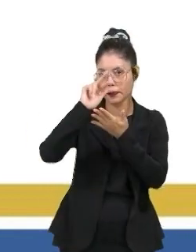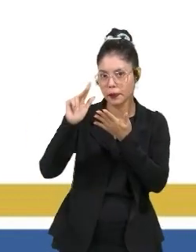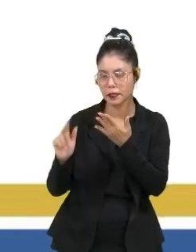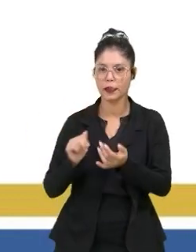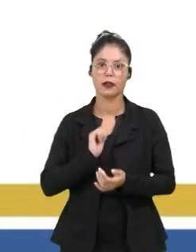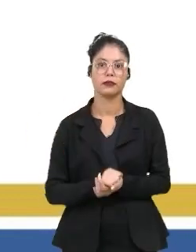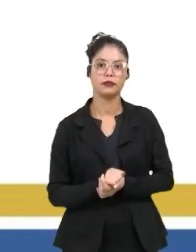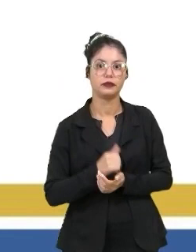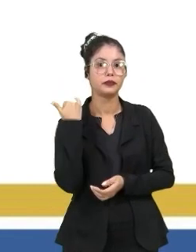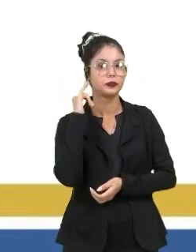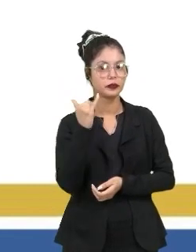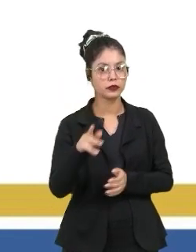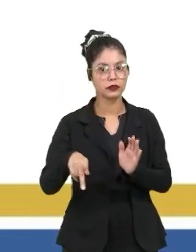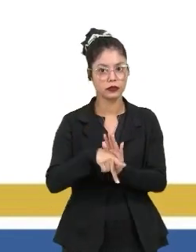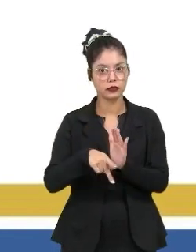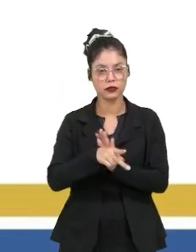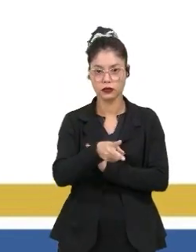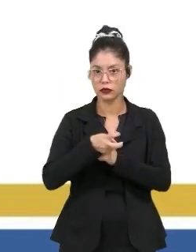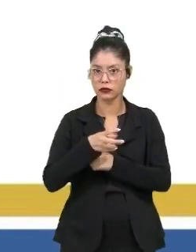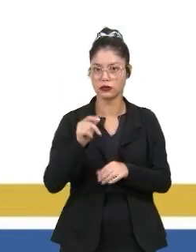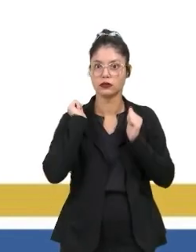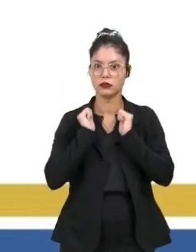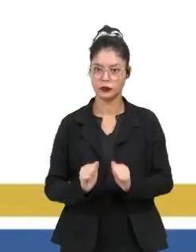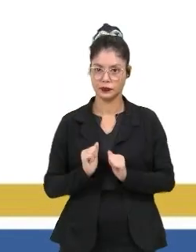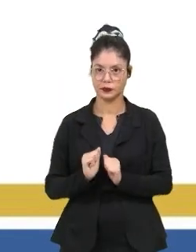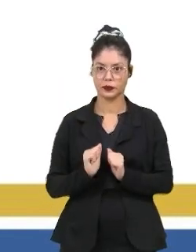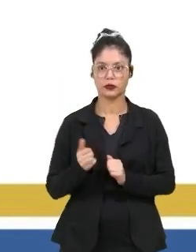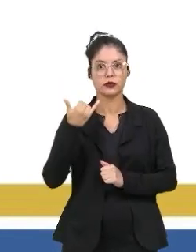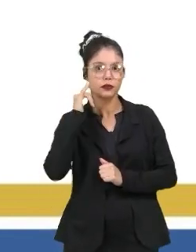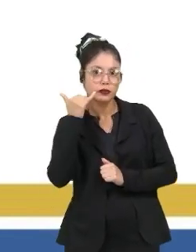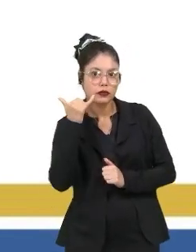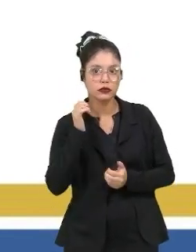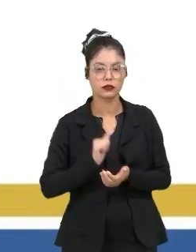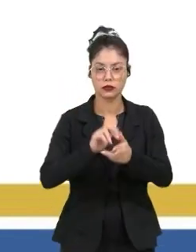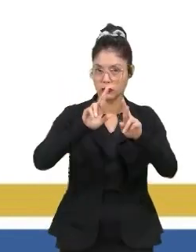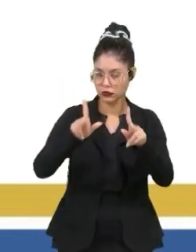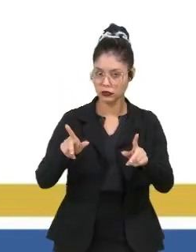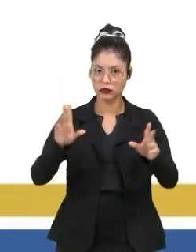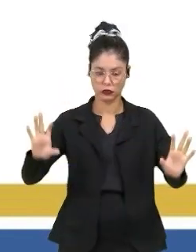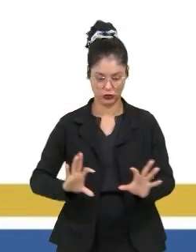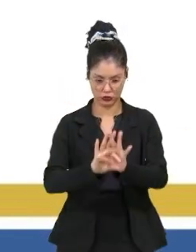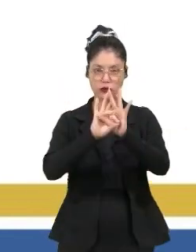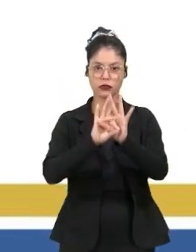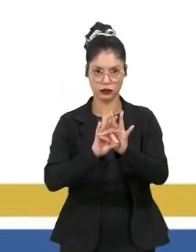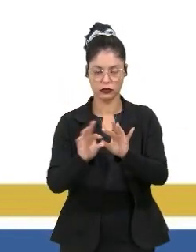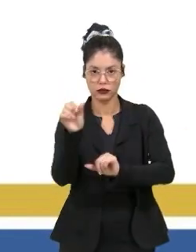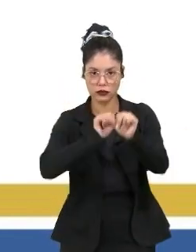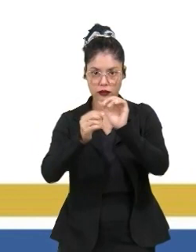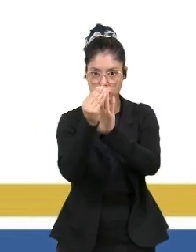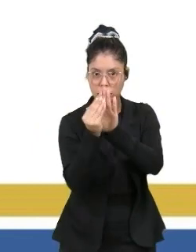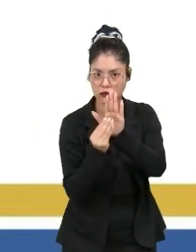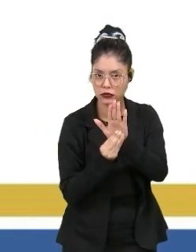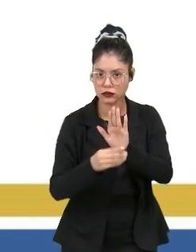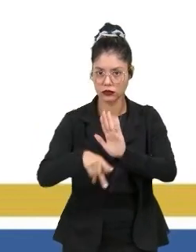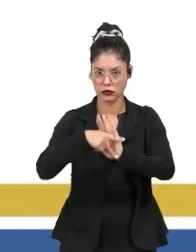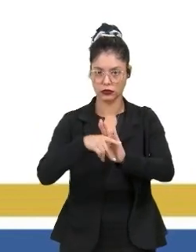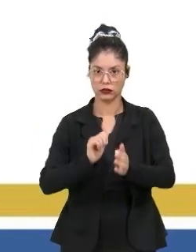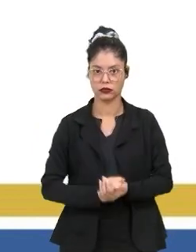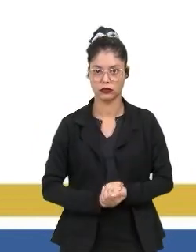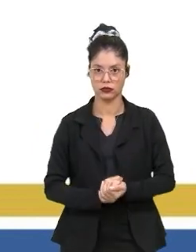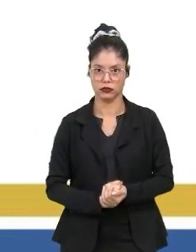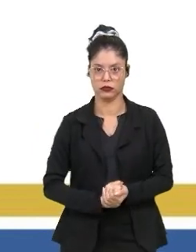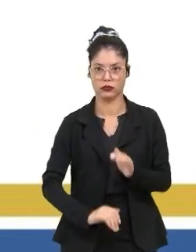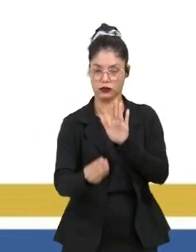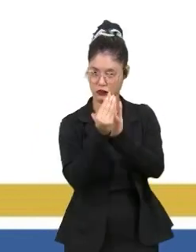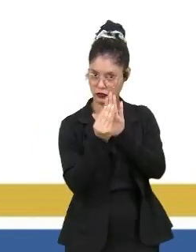dispositivos eletrônicos de consumo. Ele permite que aparelhos eletrônicos diferentes se conectem e troquem dados entre si. No